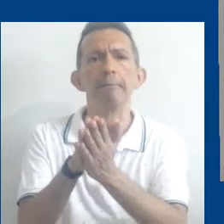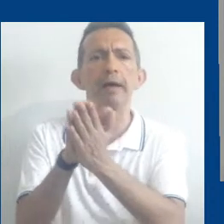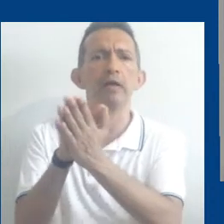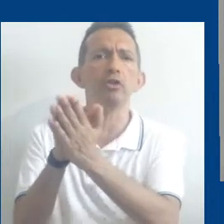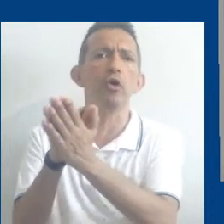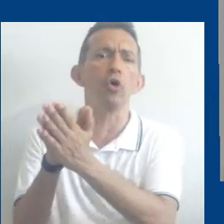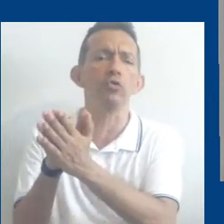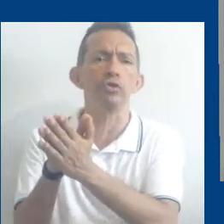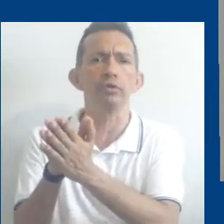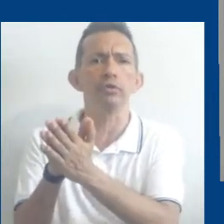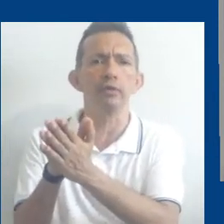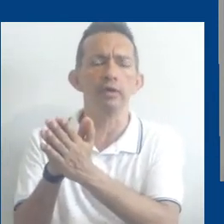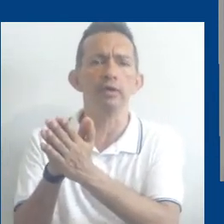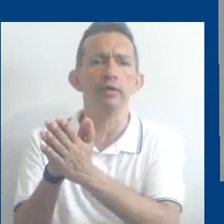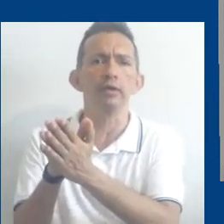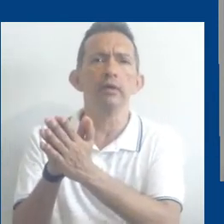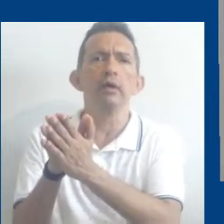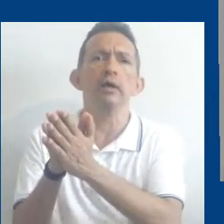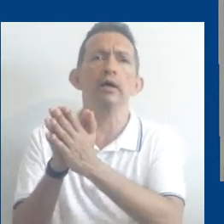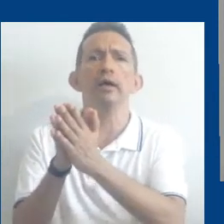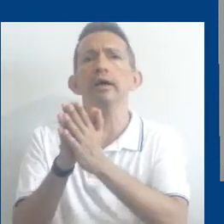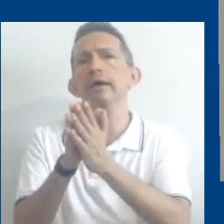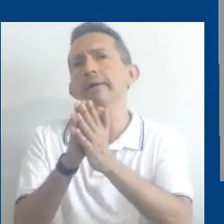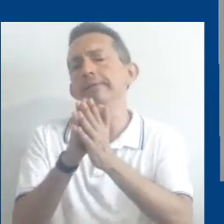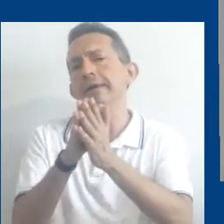né? Aparelho de Golgi, né?